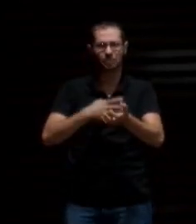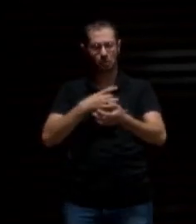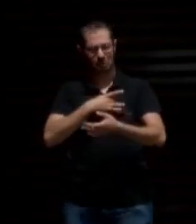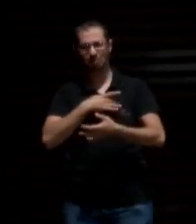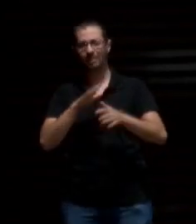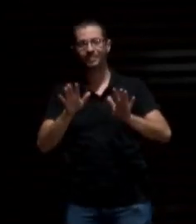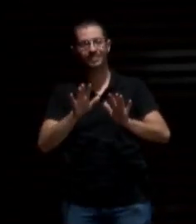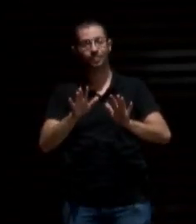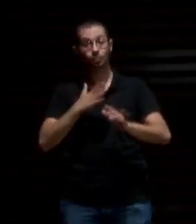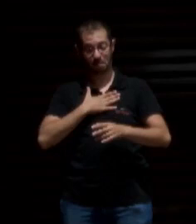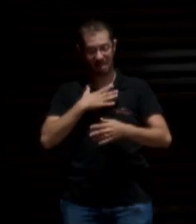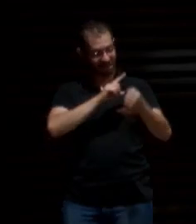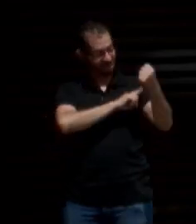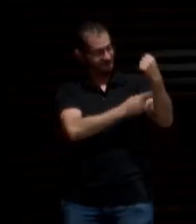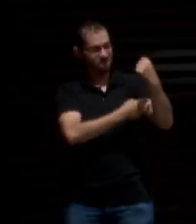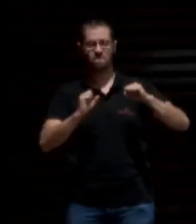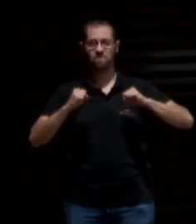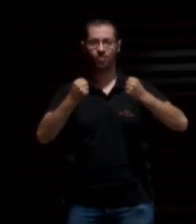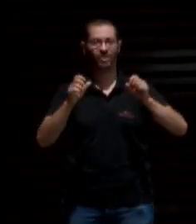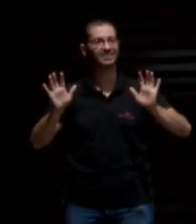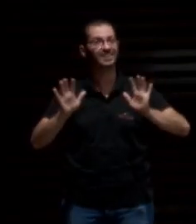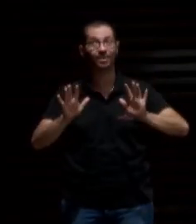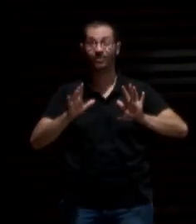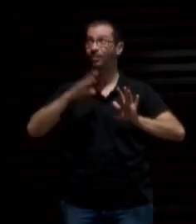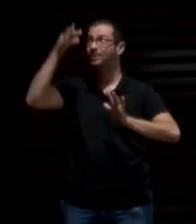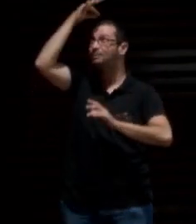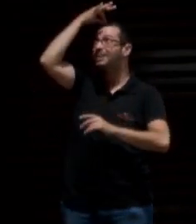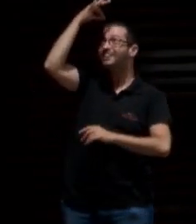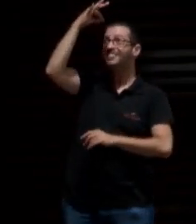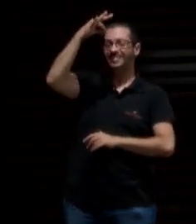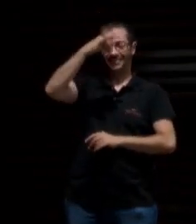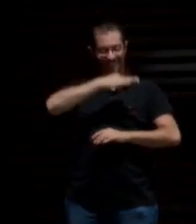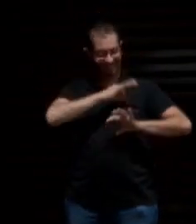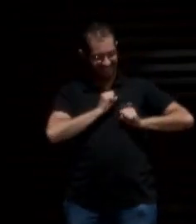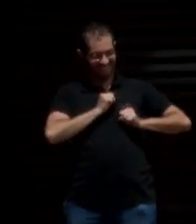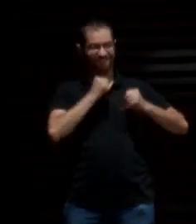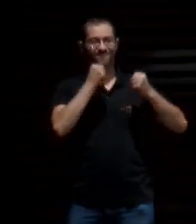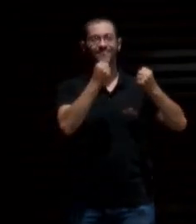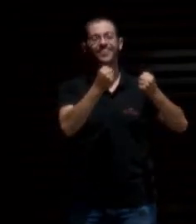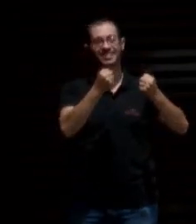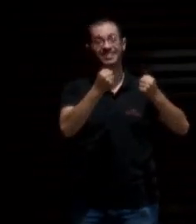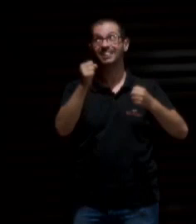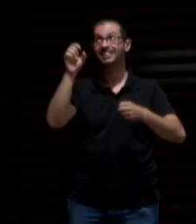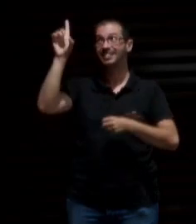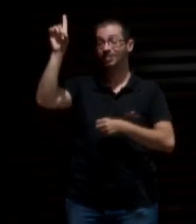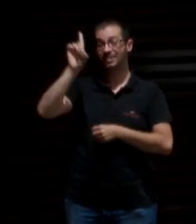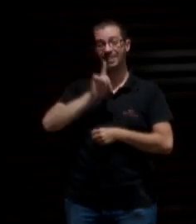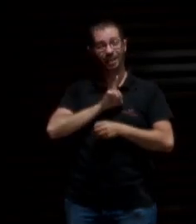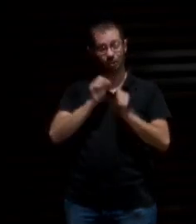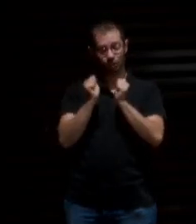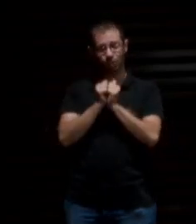o Espírito de Deus que vem sobre nós. Eis que estou convosco todos os